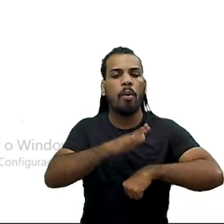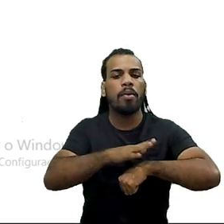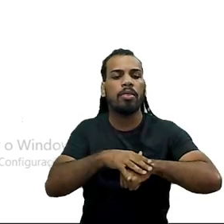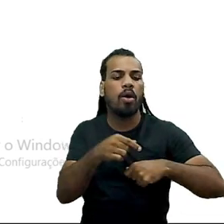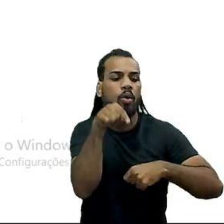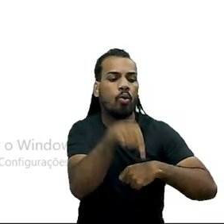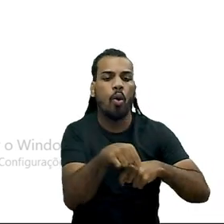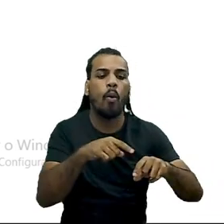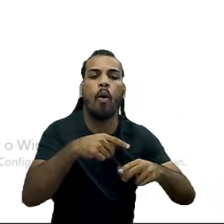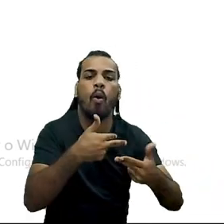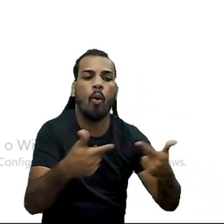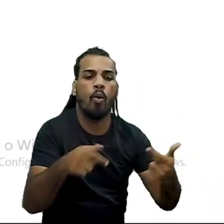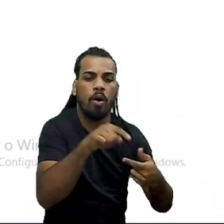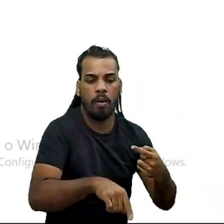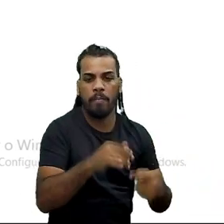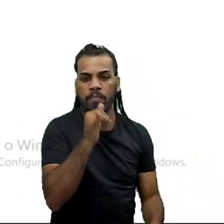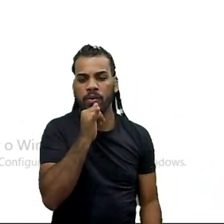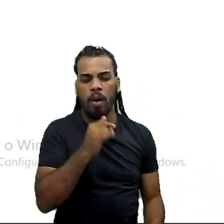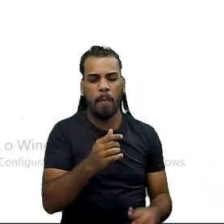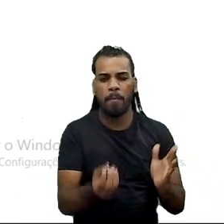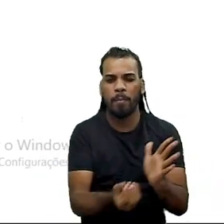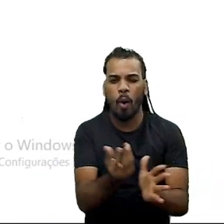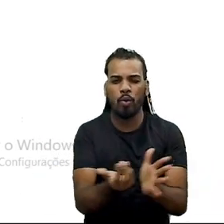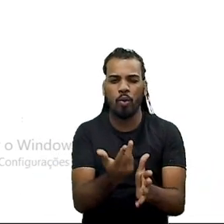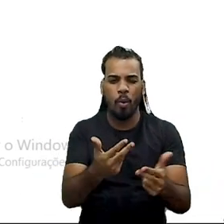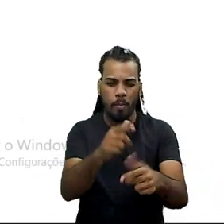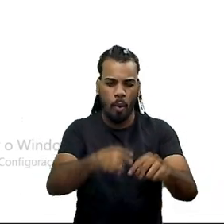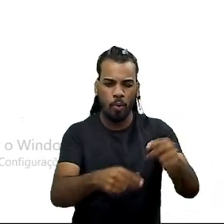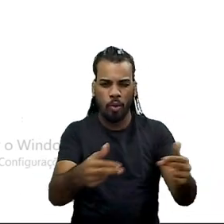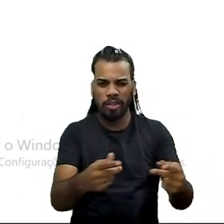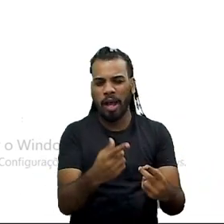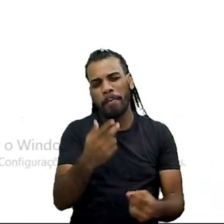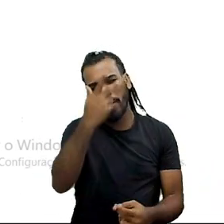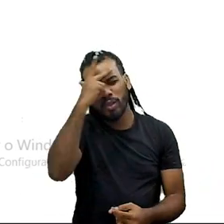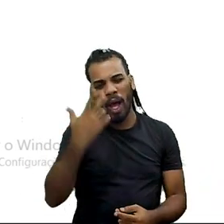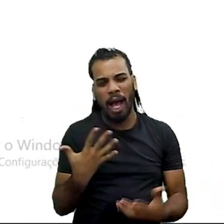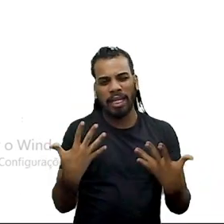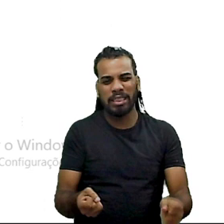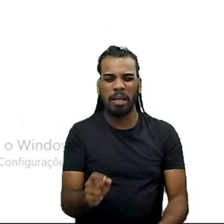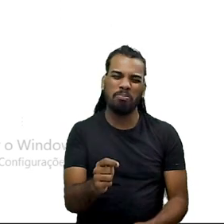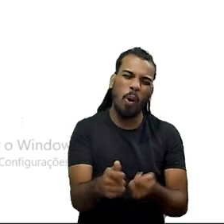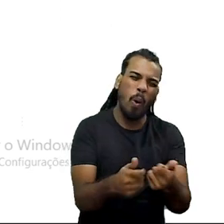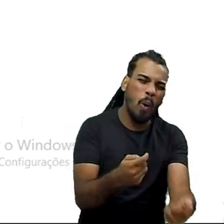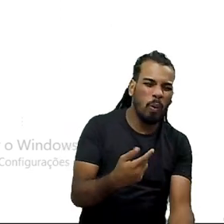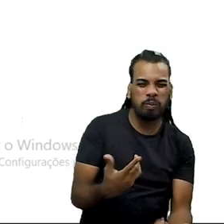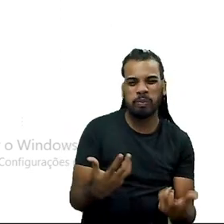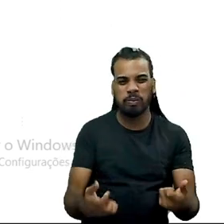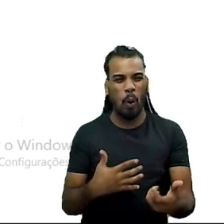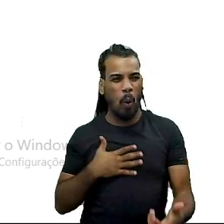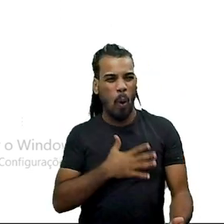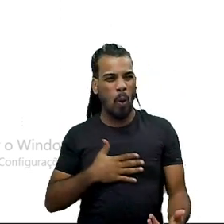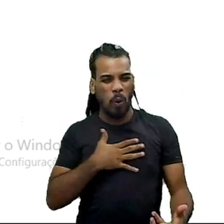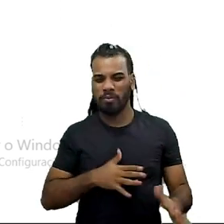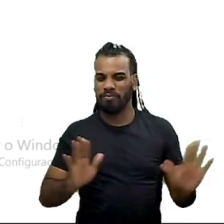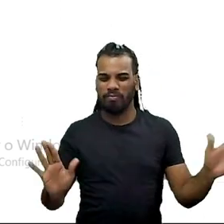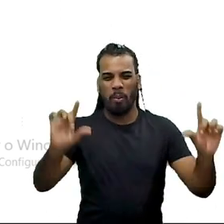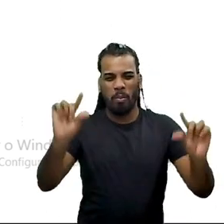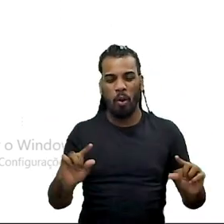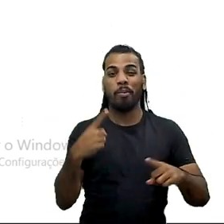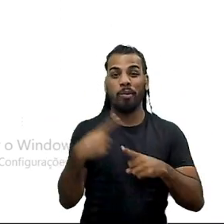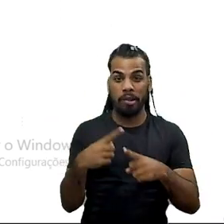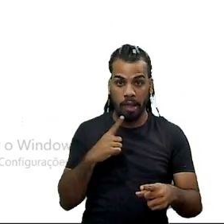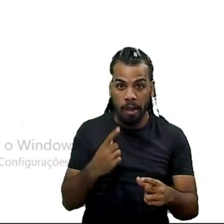mercadorias. Aqueles produtos de baixo giro, aqueles produtos de pouca aceitação, aqueles produtos que realmente, porque quando ele